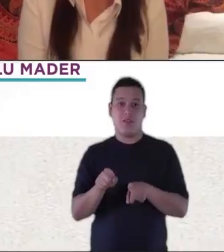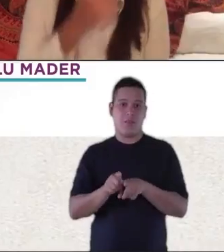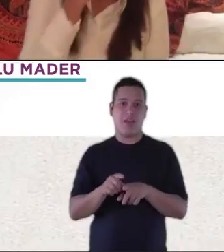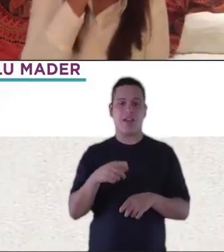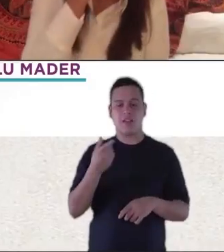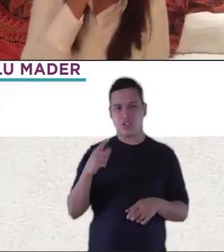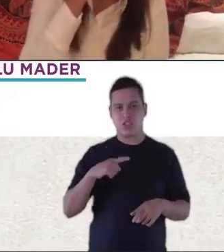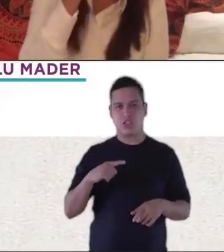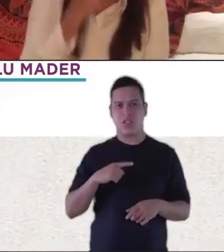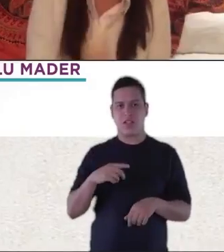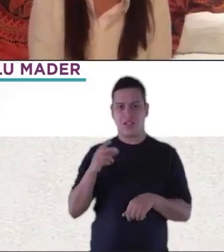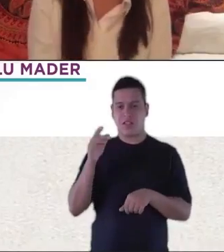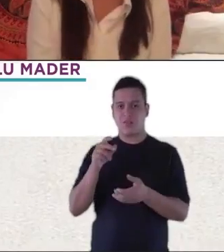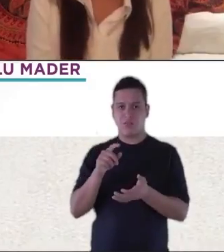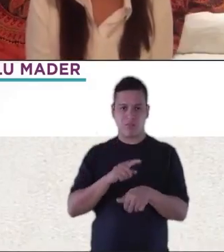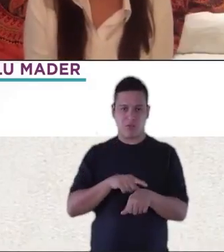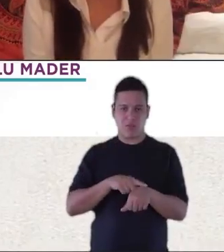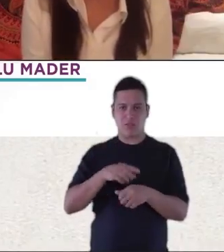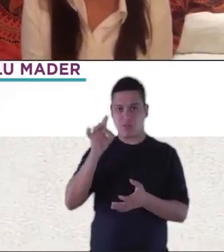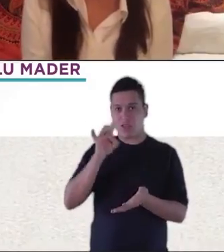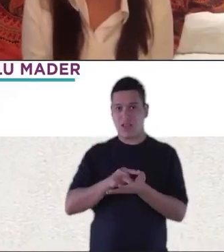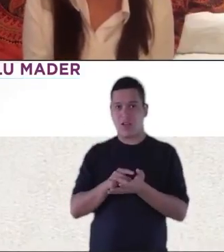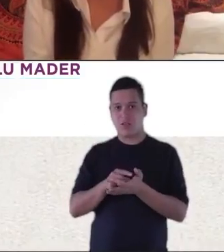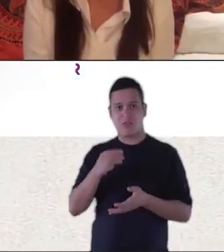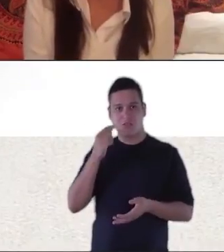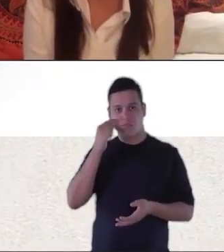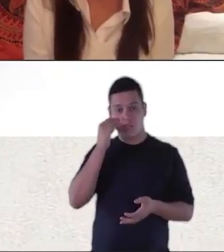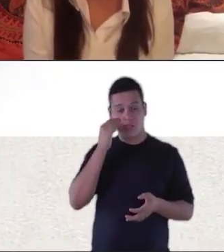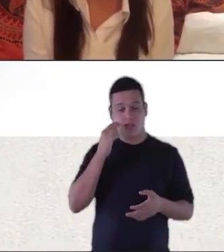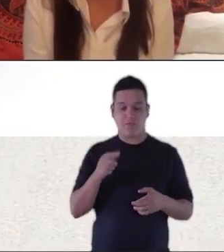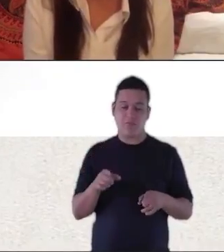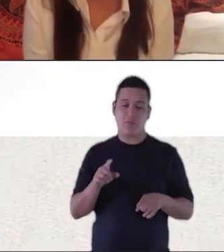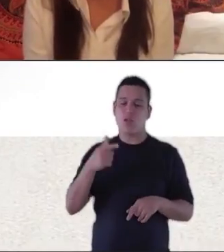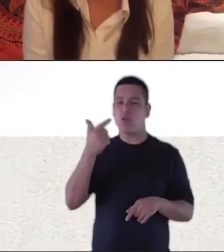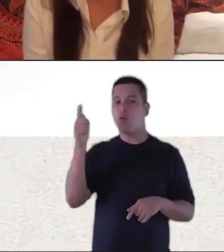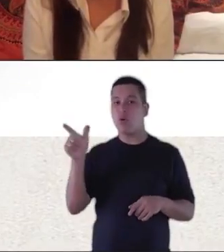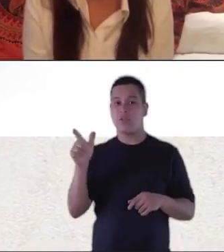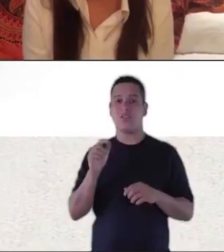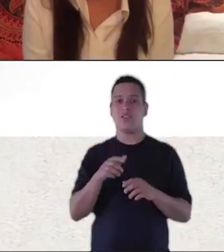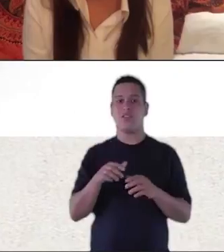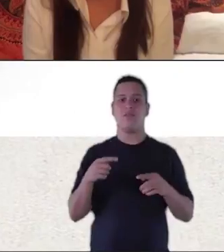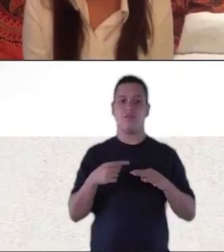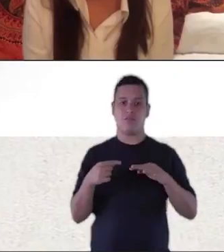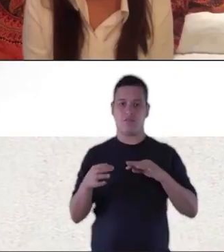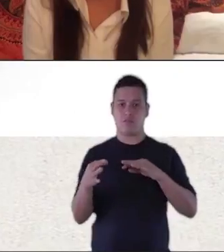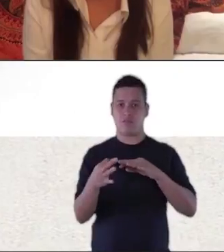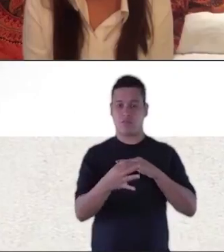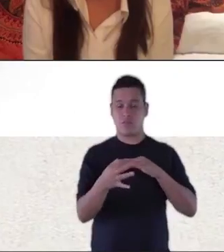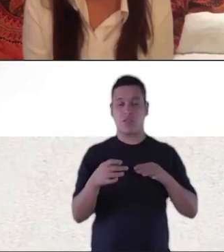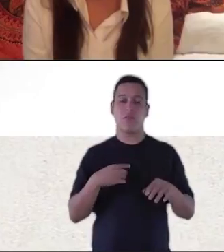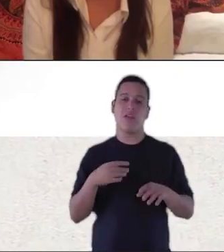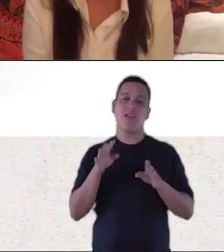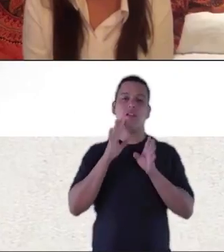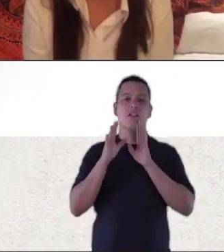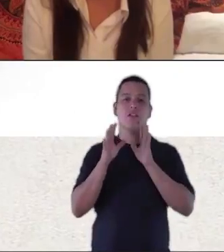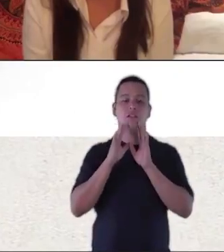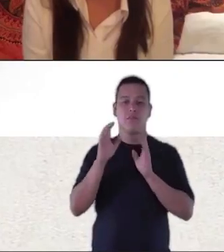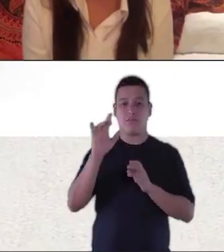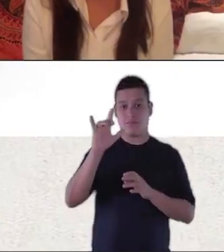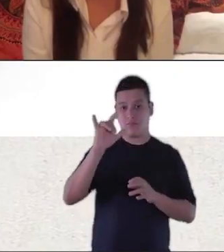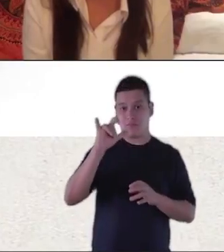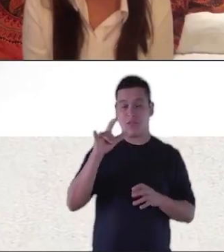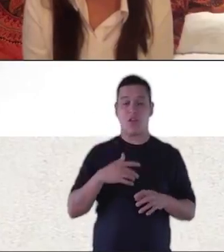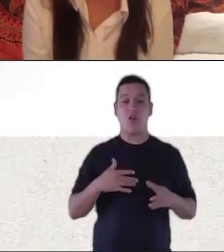pelo Face e o Twitter. Face e o Instagram. Verdade. Agora a gente está conseguindo transmitir pelas três plataformas,